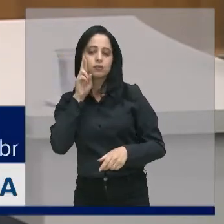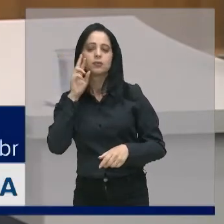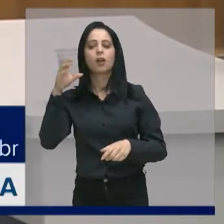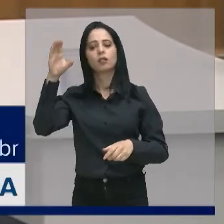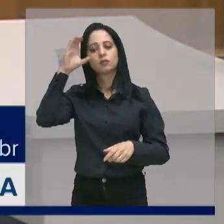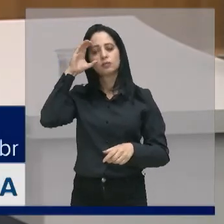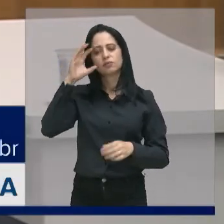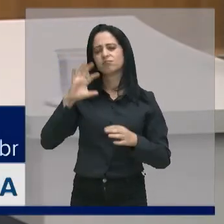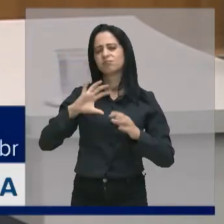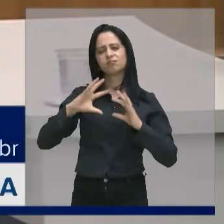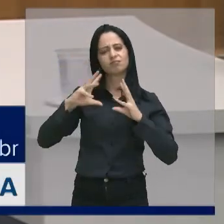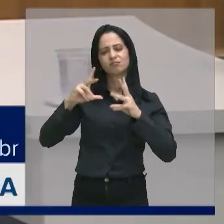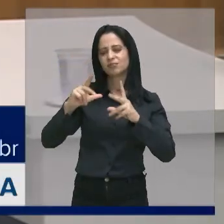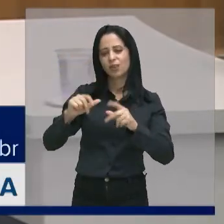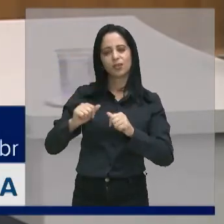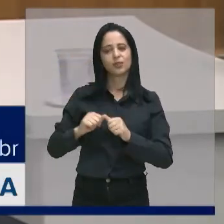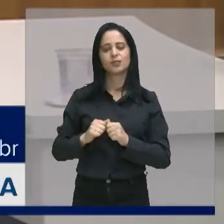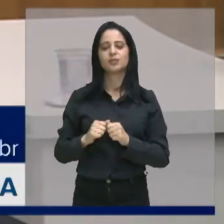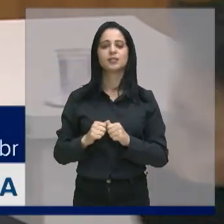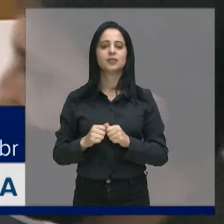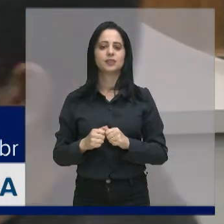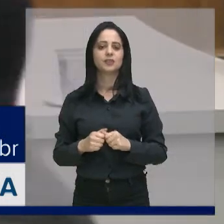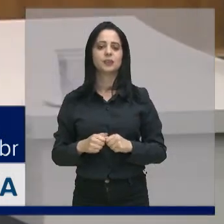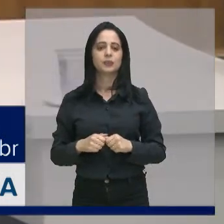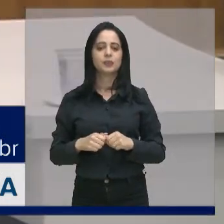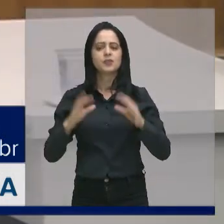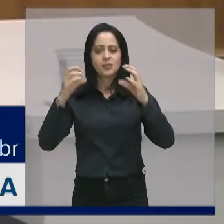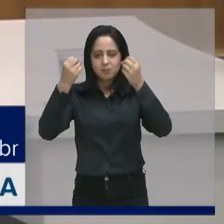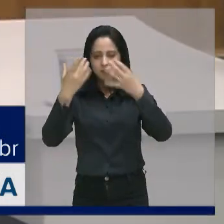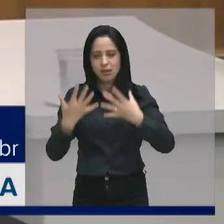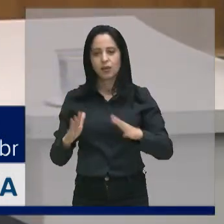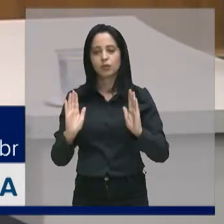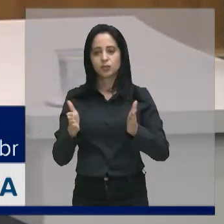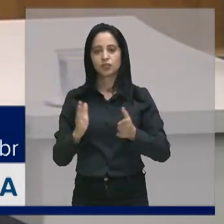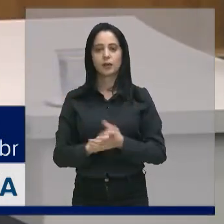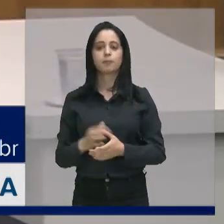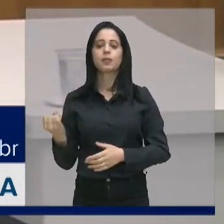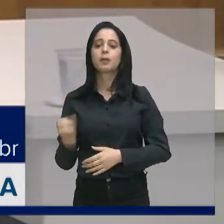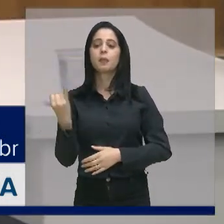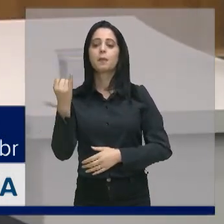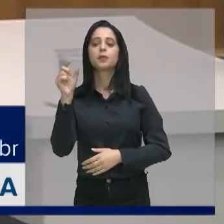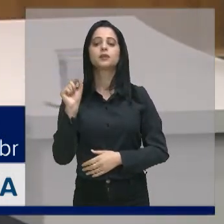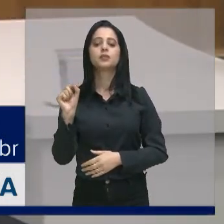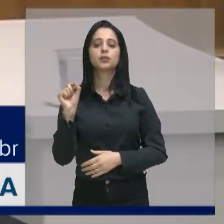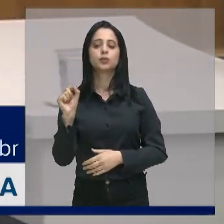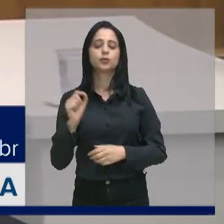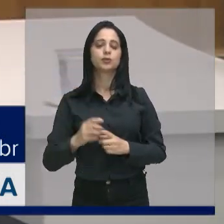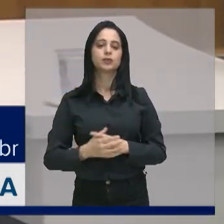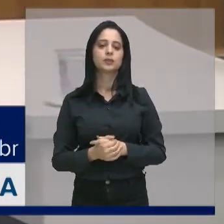Elton. Marcão também colocou muito bem. Importante toda a colocação que o Renato colocou